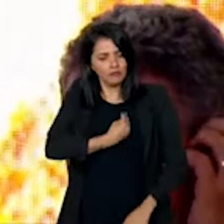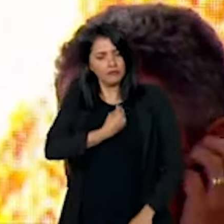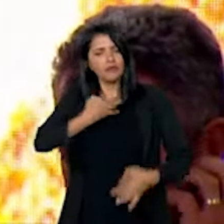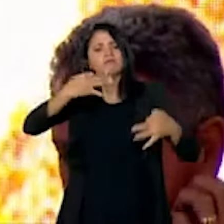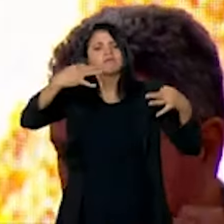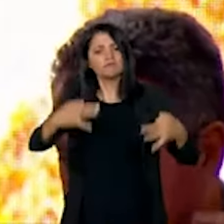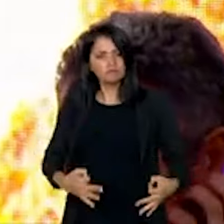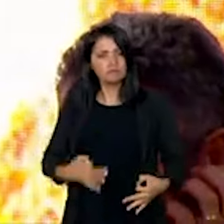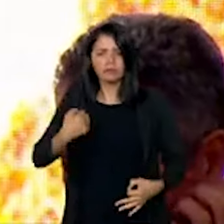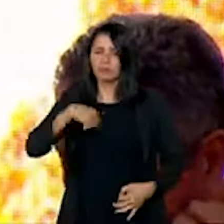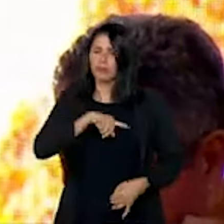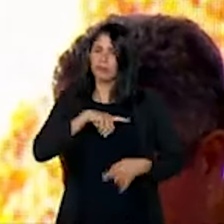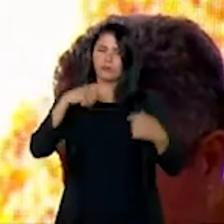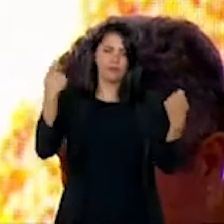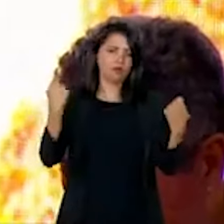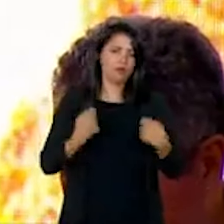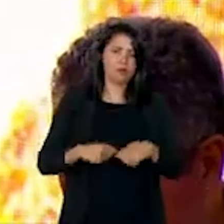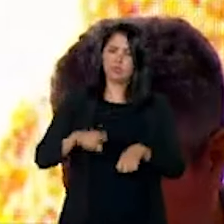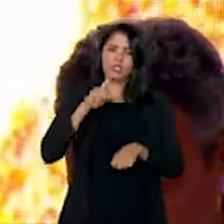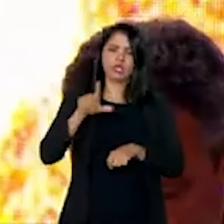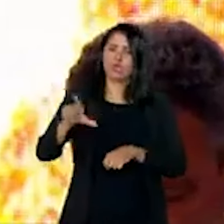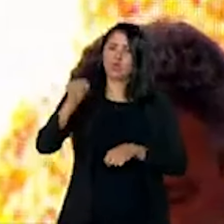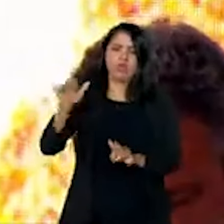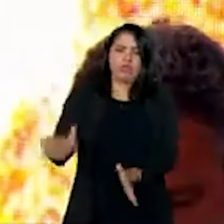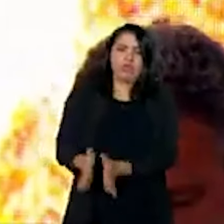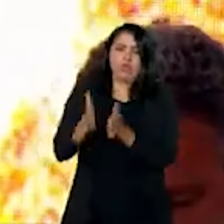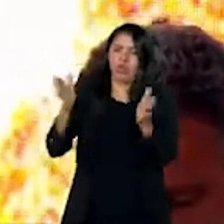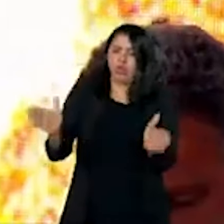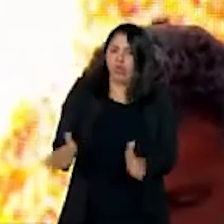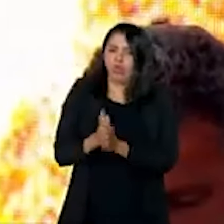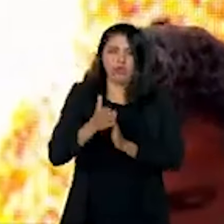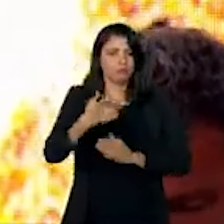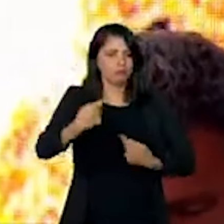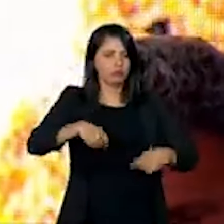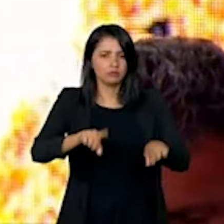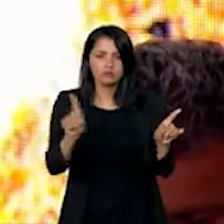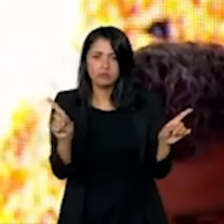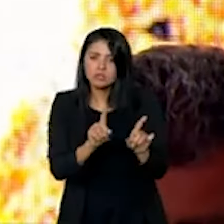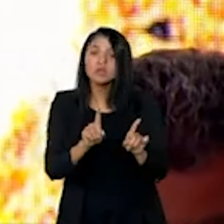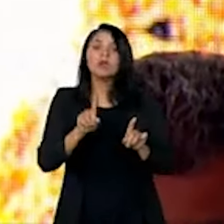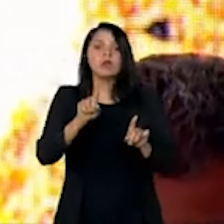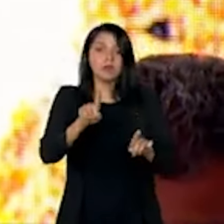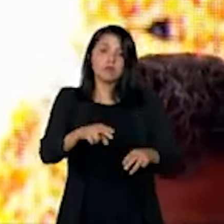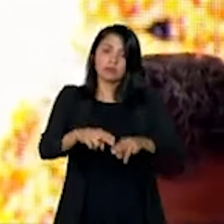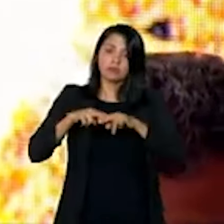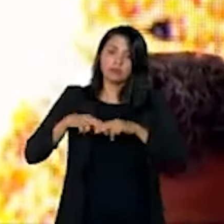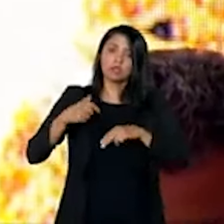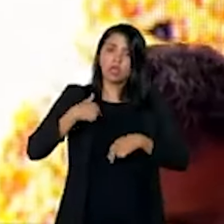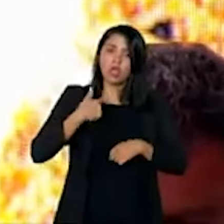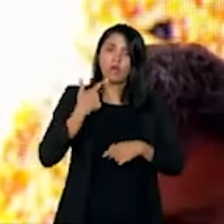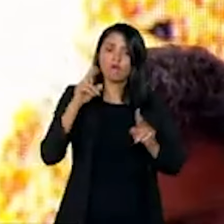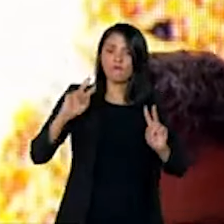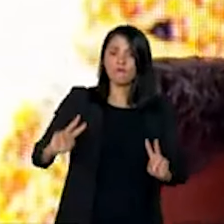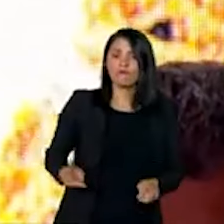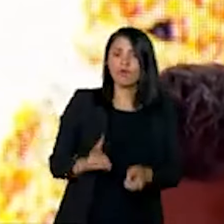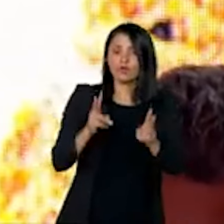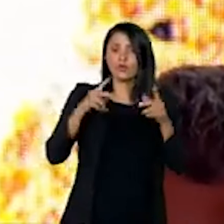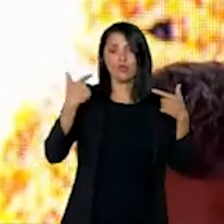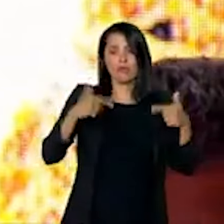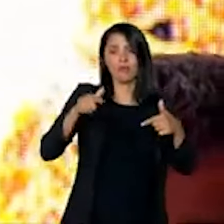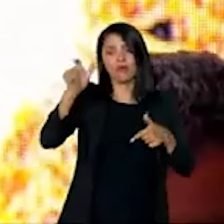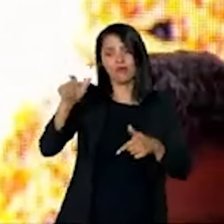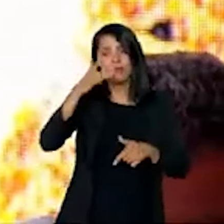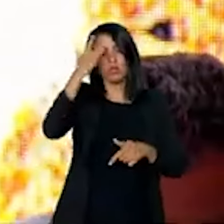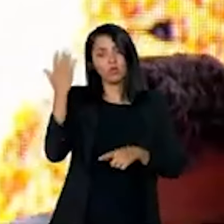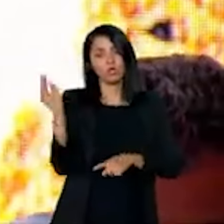não precisa fazer uma opção pela miséria. Por isso, companheiros e companheiras, eu valorizo o trabalho daqueles que